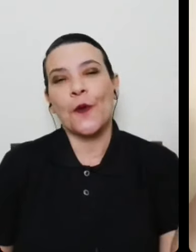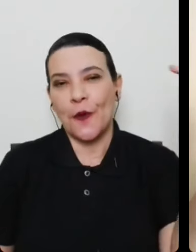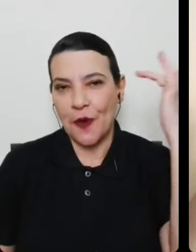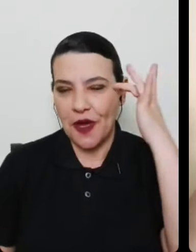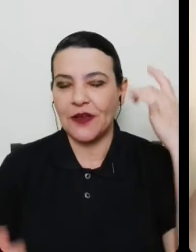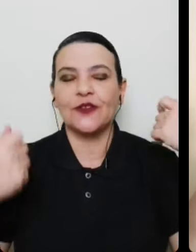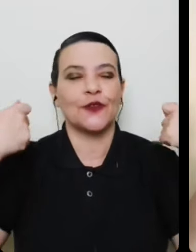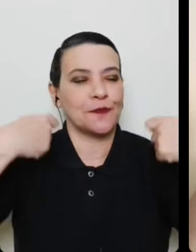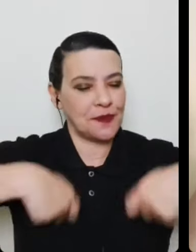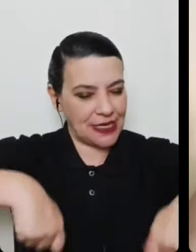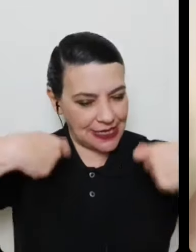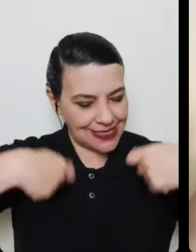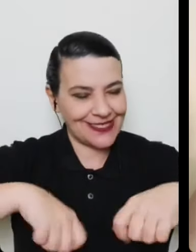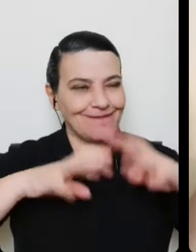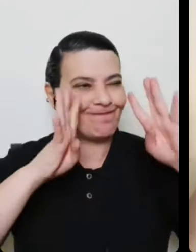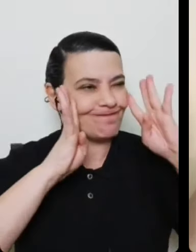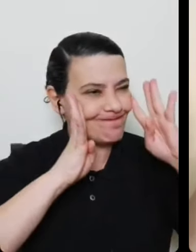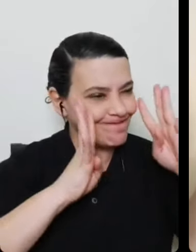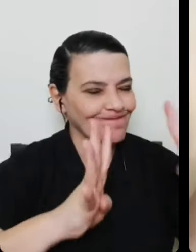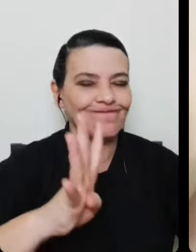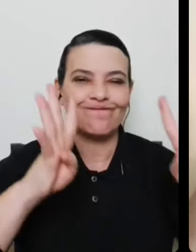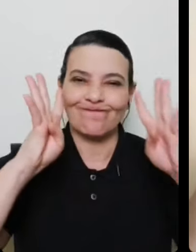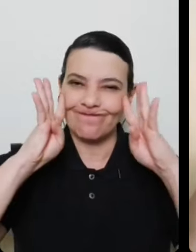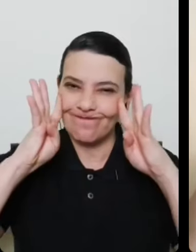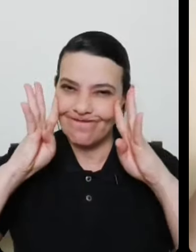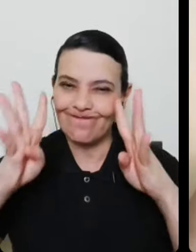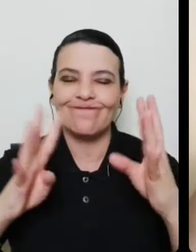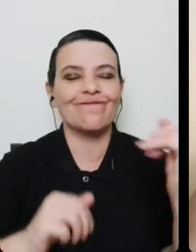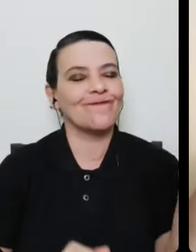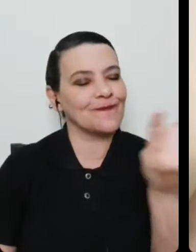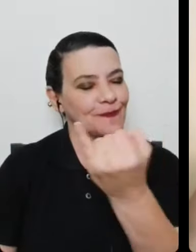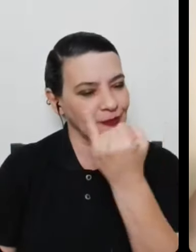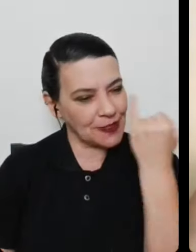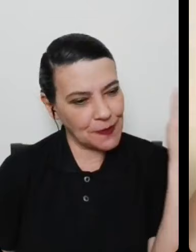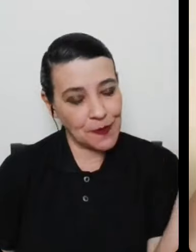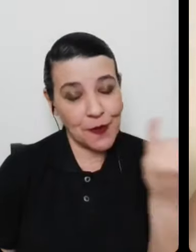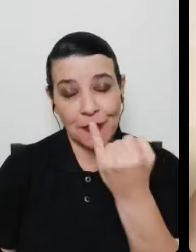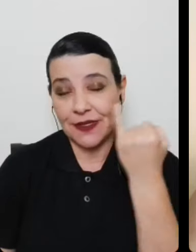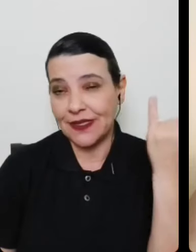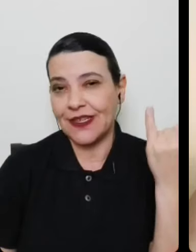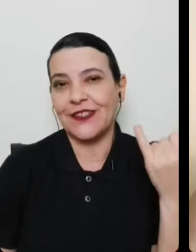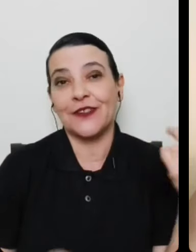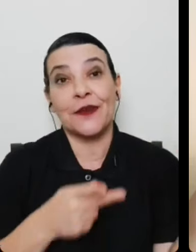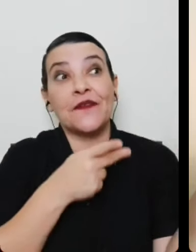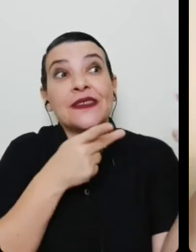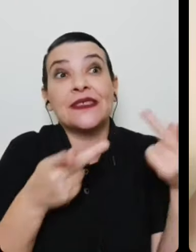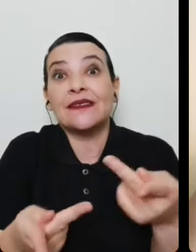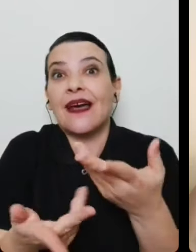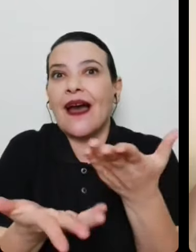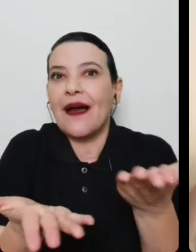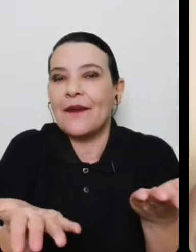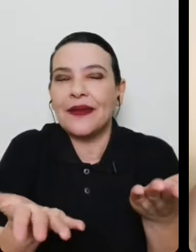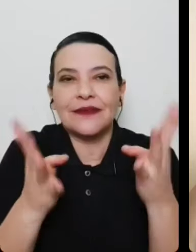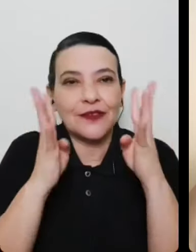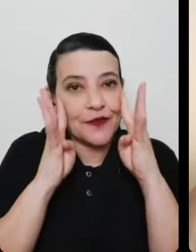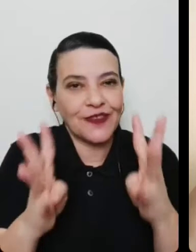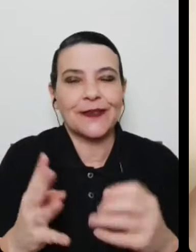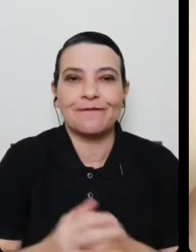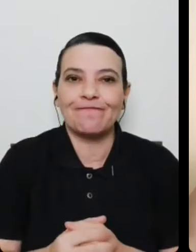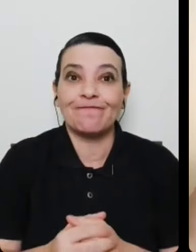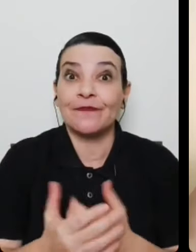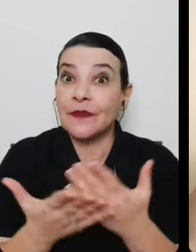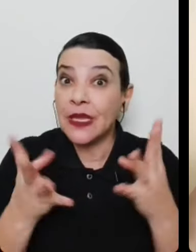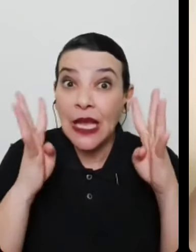mais essa escuta de quem vem para te ouvir. Aí, quando ele não só